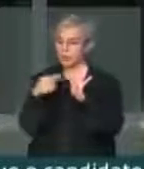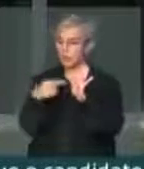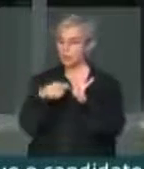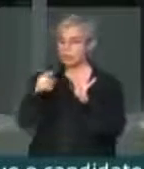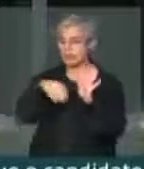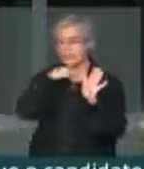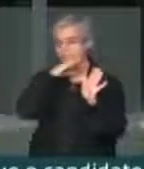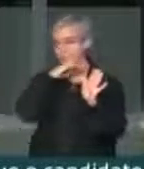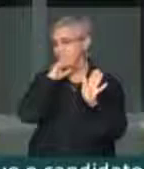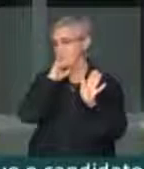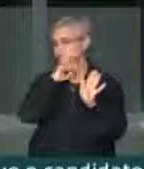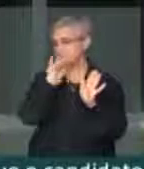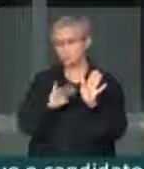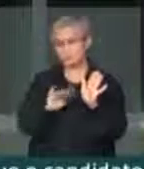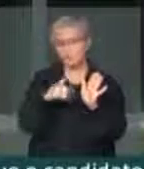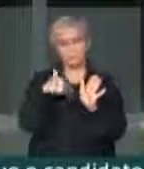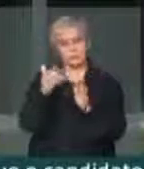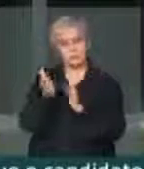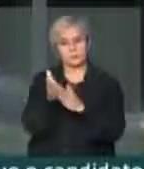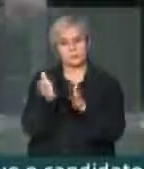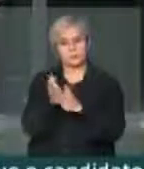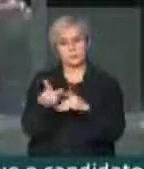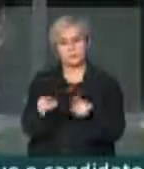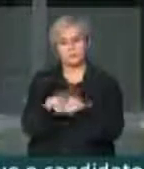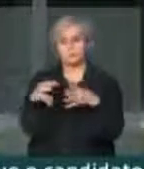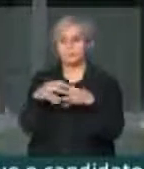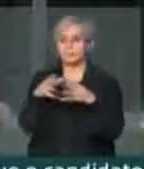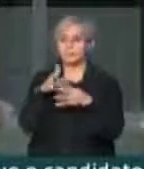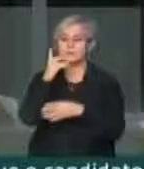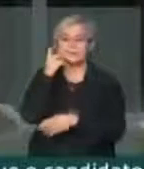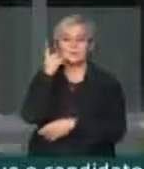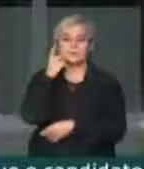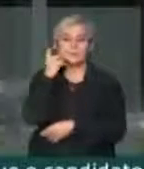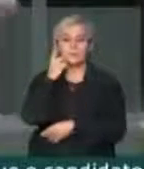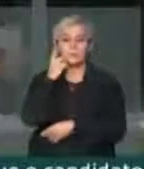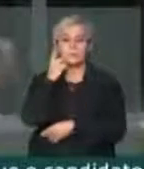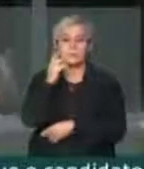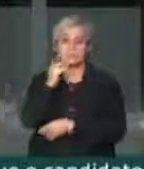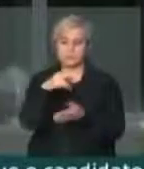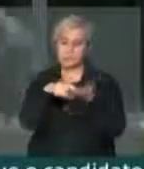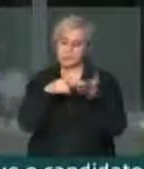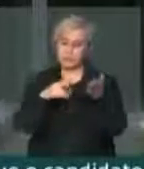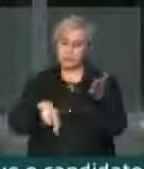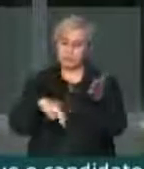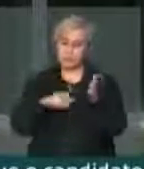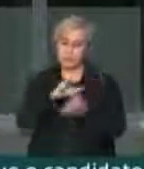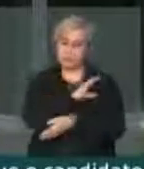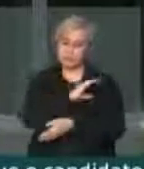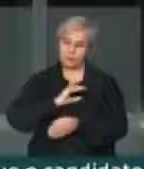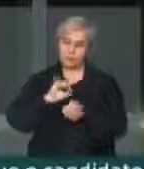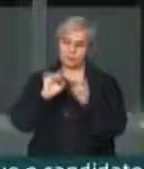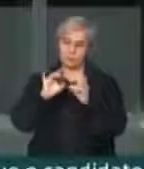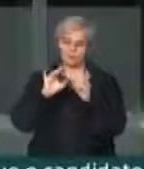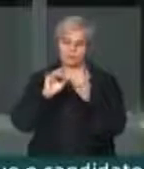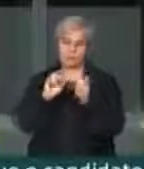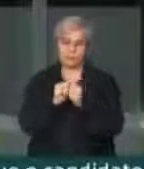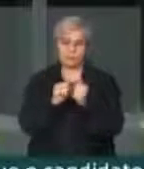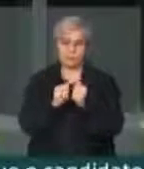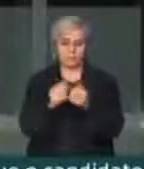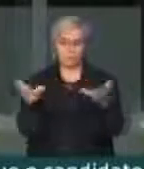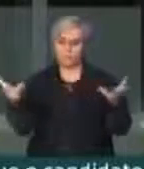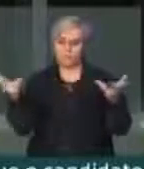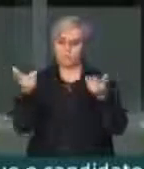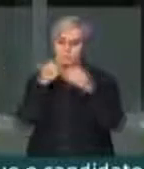que é perversa. Quero aqui parabenizar o deputado Laerte Bessa, relator da comissão especial, pelo